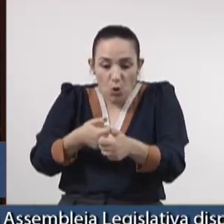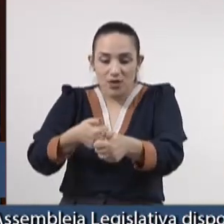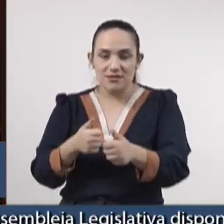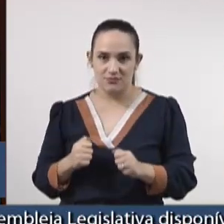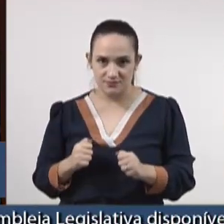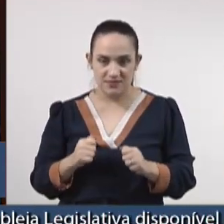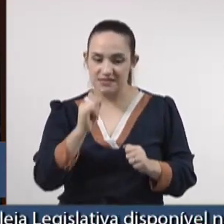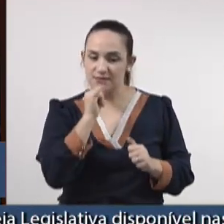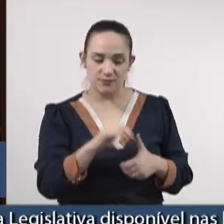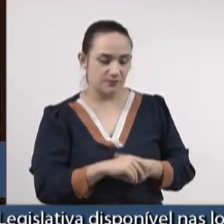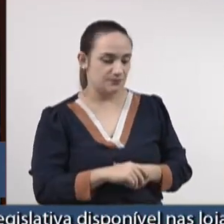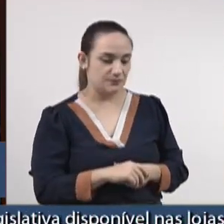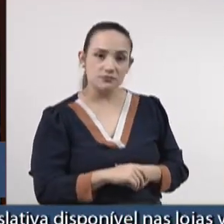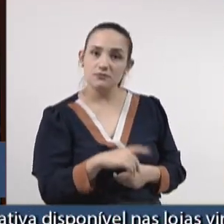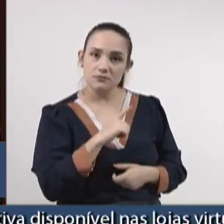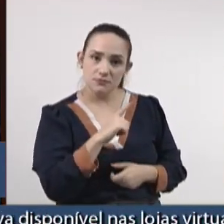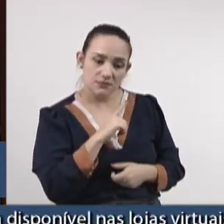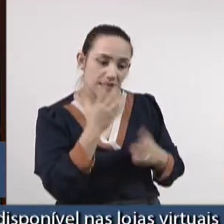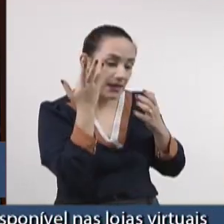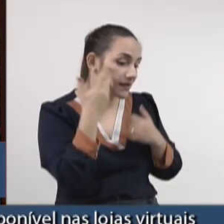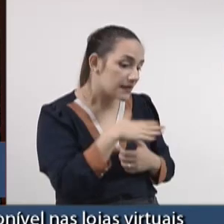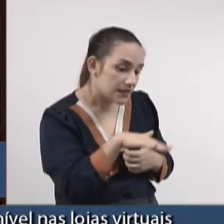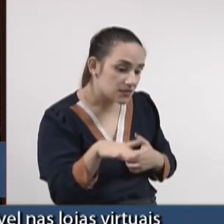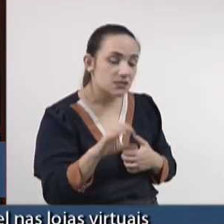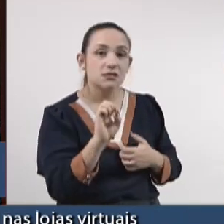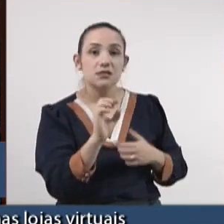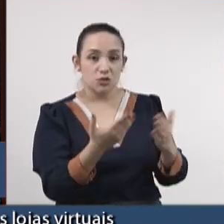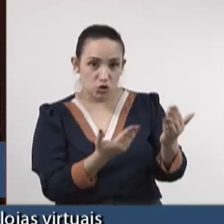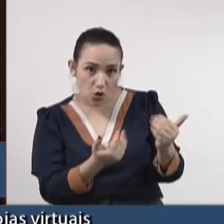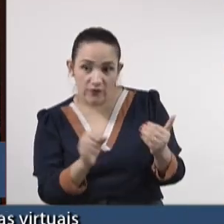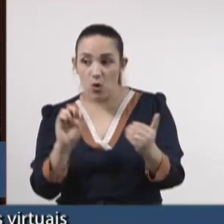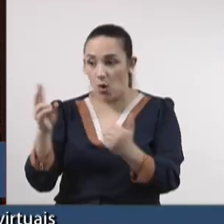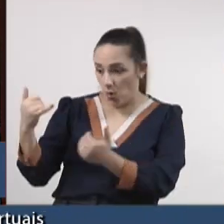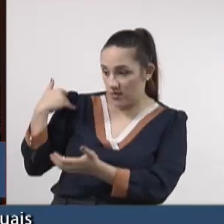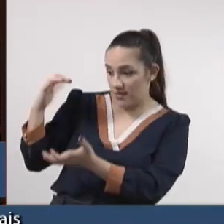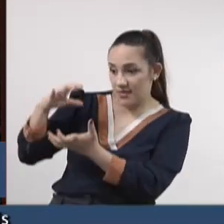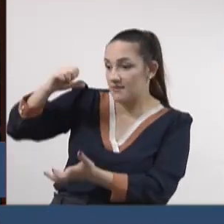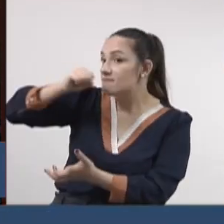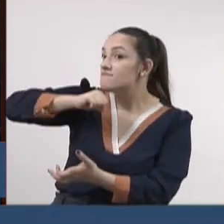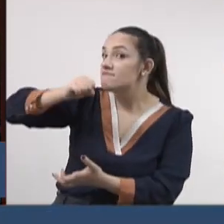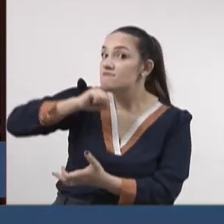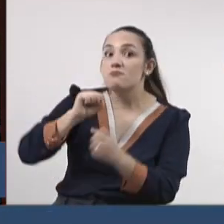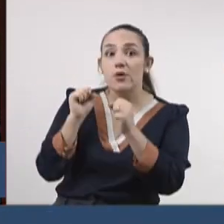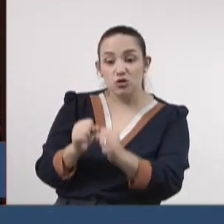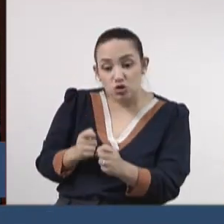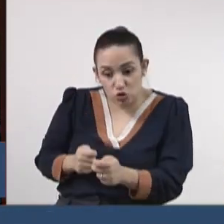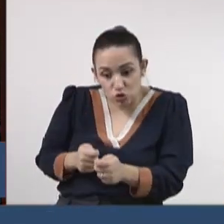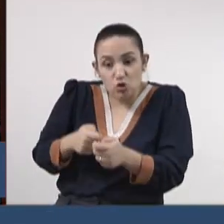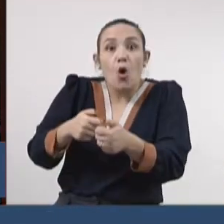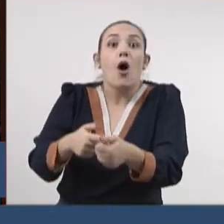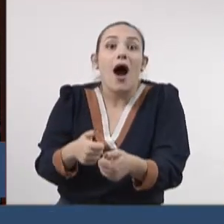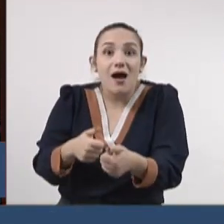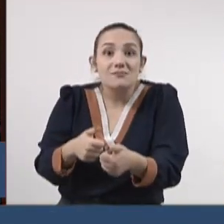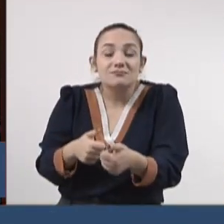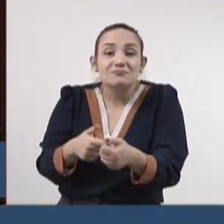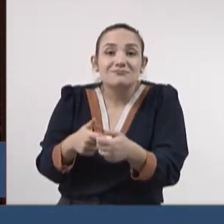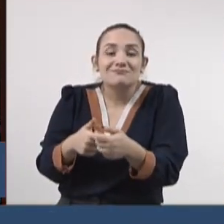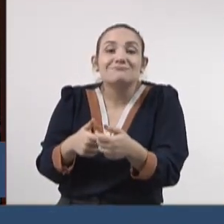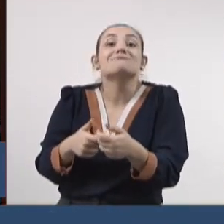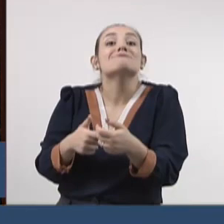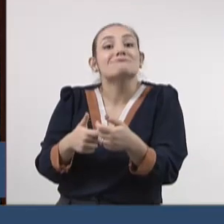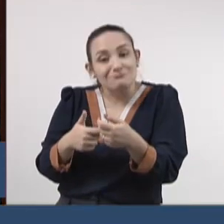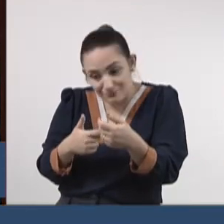para atender essas crianças e adolescentes e idosos em condição de